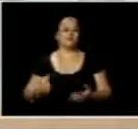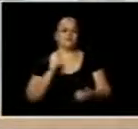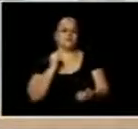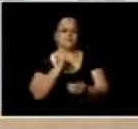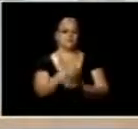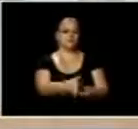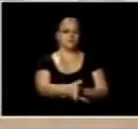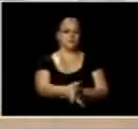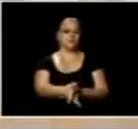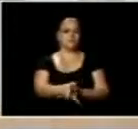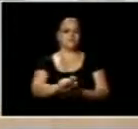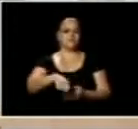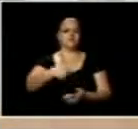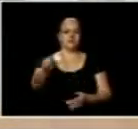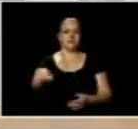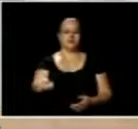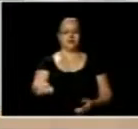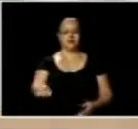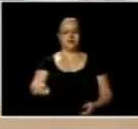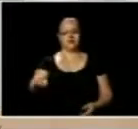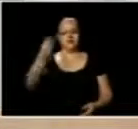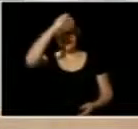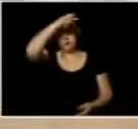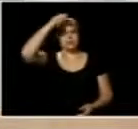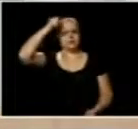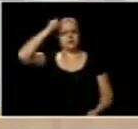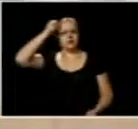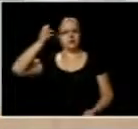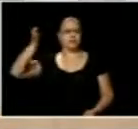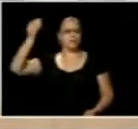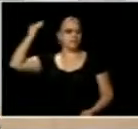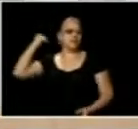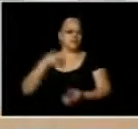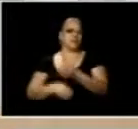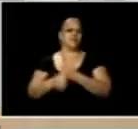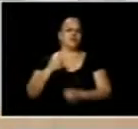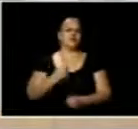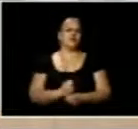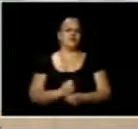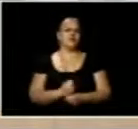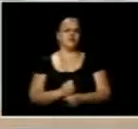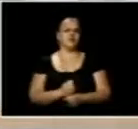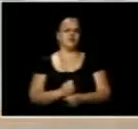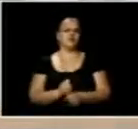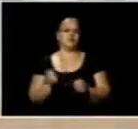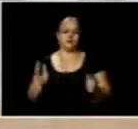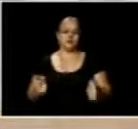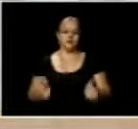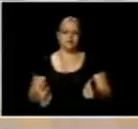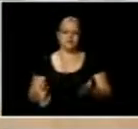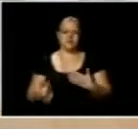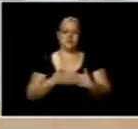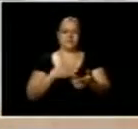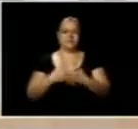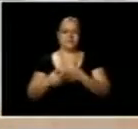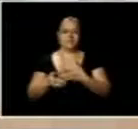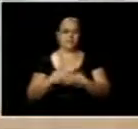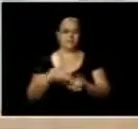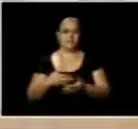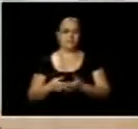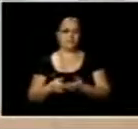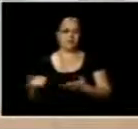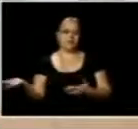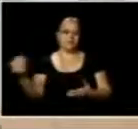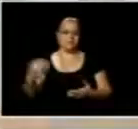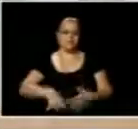um ano passado, parece. E até hoje não foi enviado para a Câmara. Não consta nos registros. Aí o